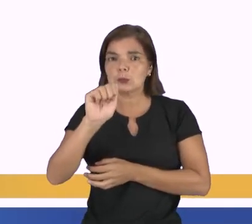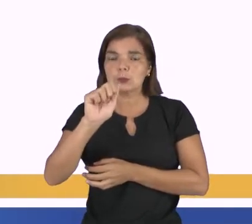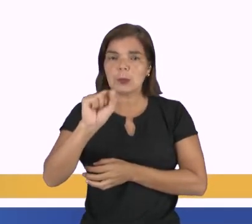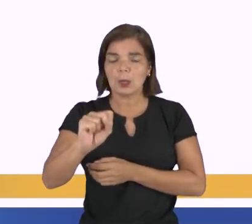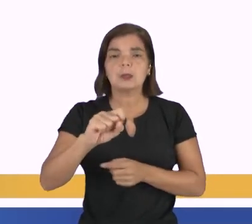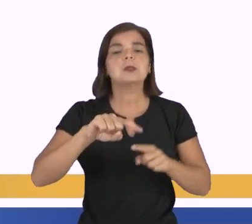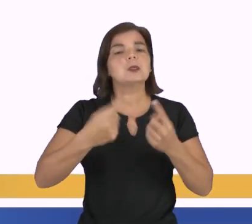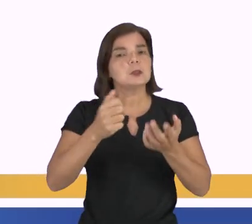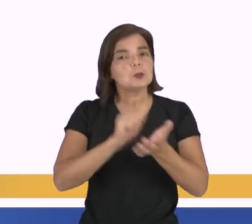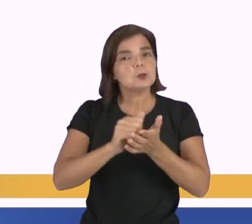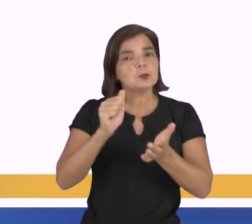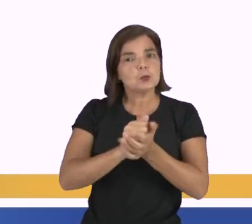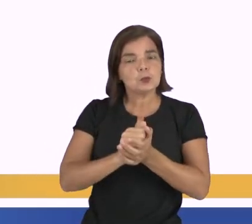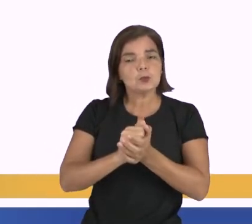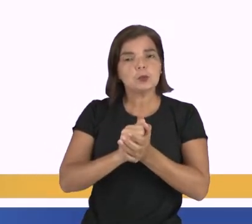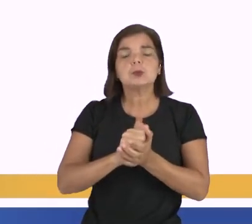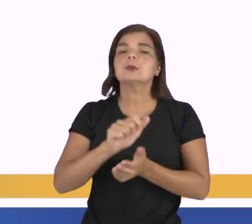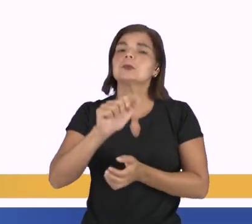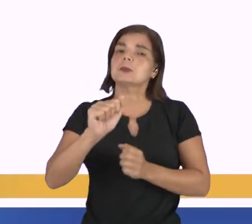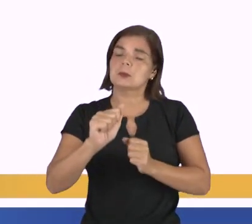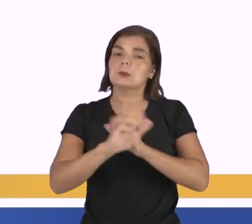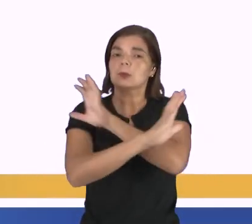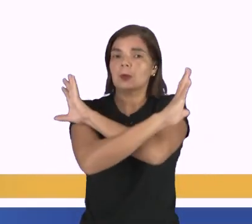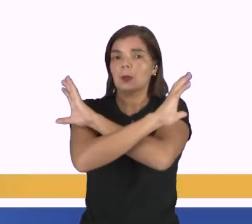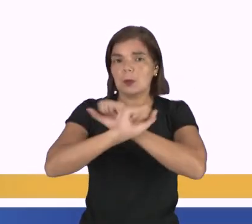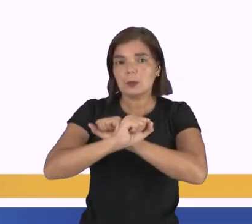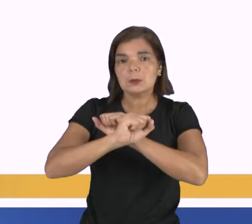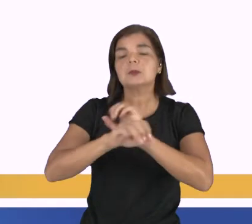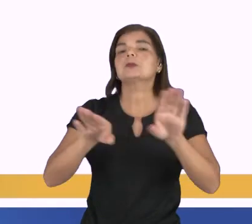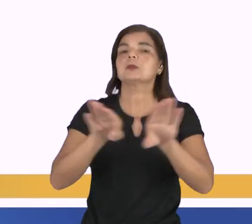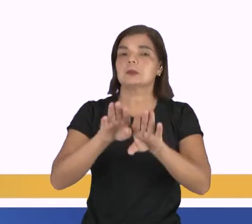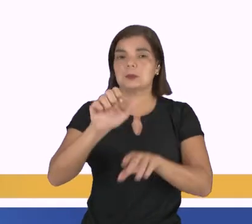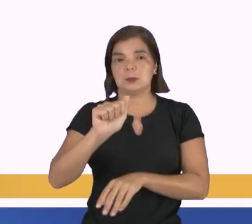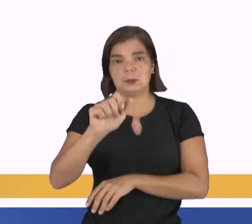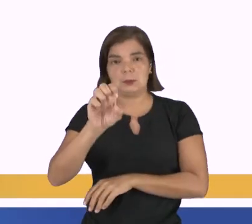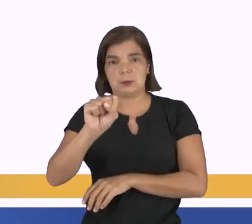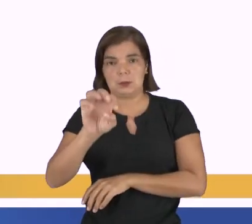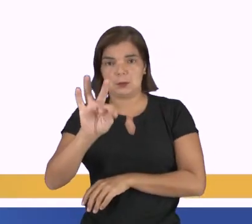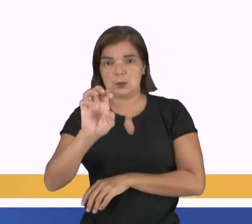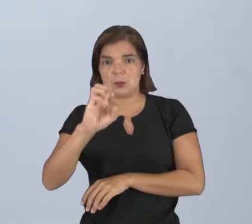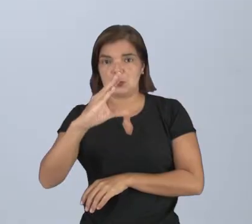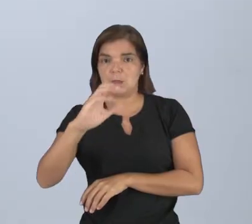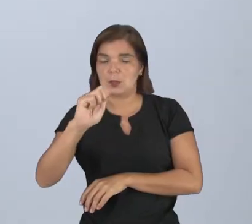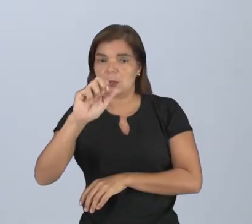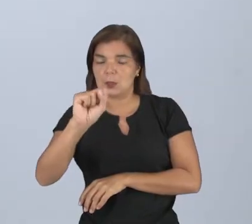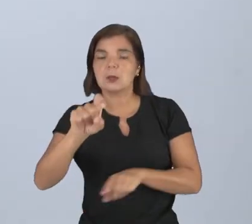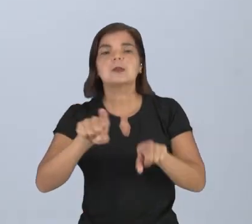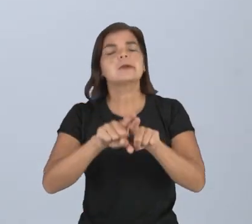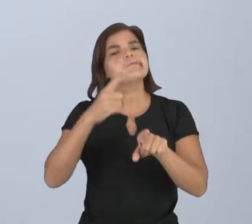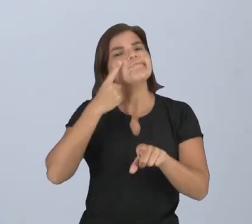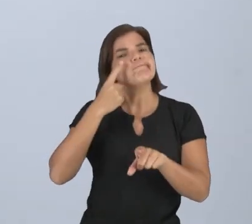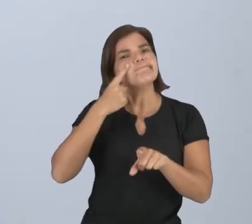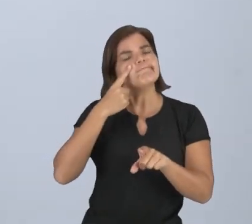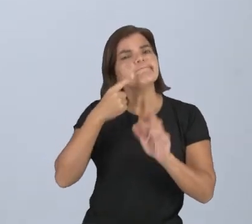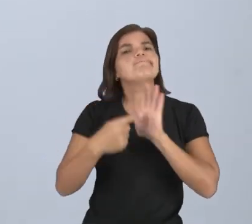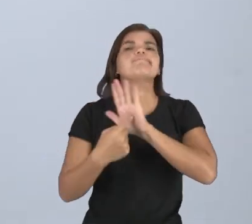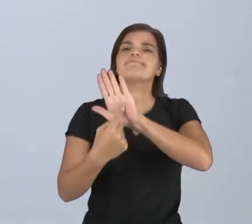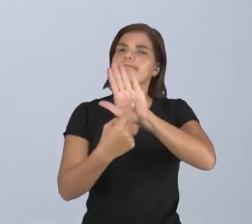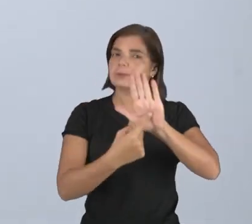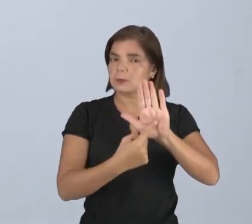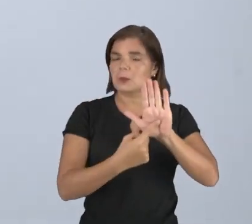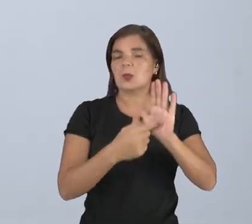E as escritas dos astecas, elas foram traduzidas, né? Tanto que na Universidade do México a gente tem vários relatos, e esses relatos são